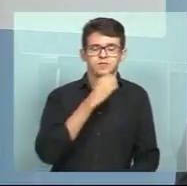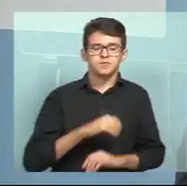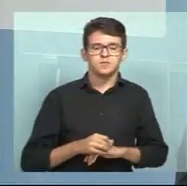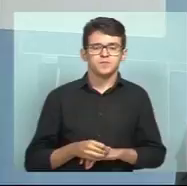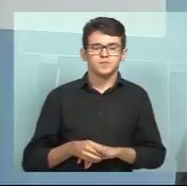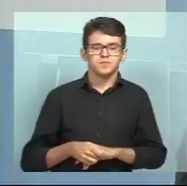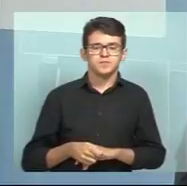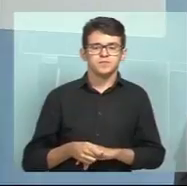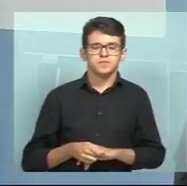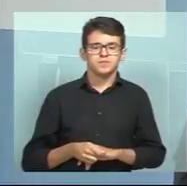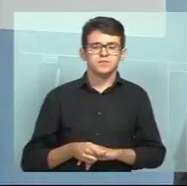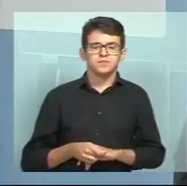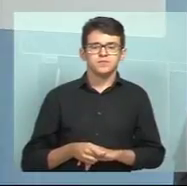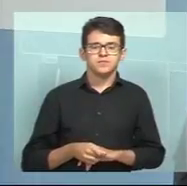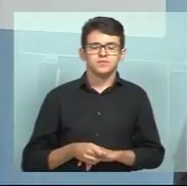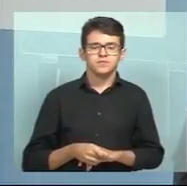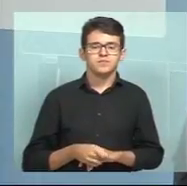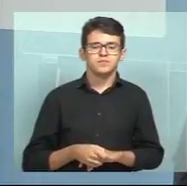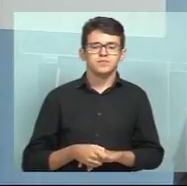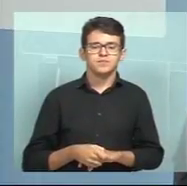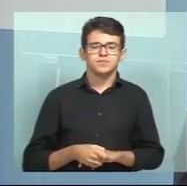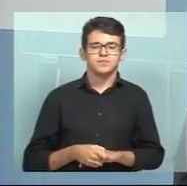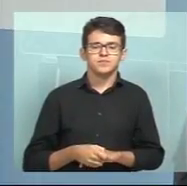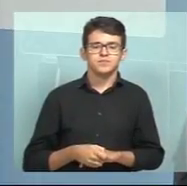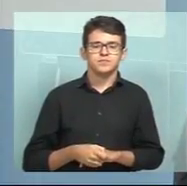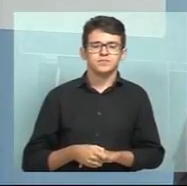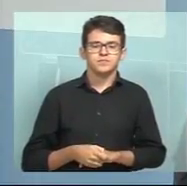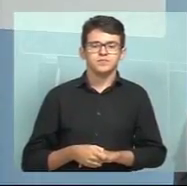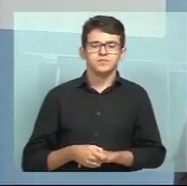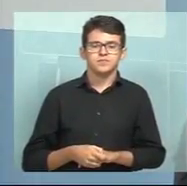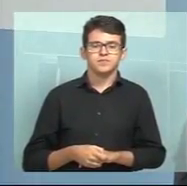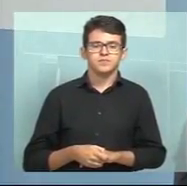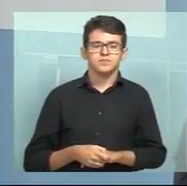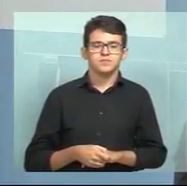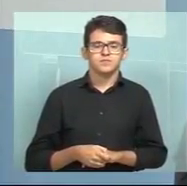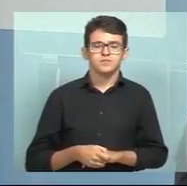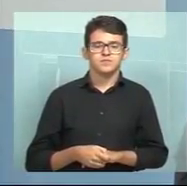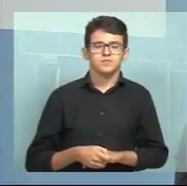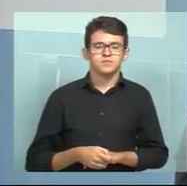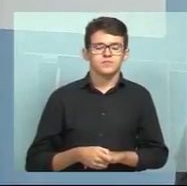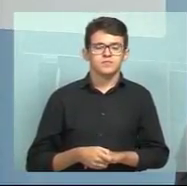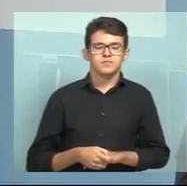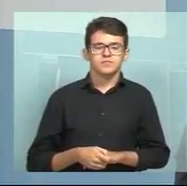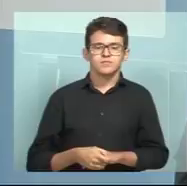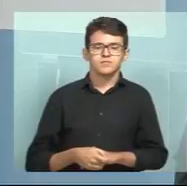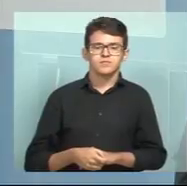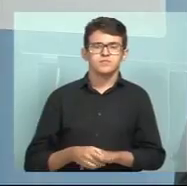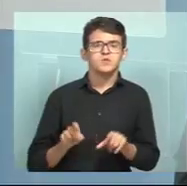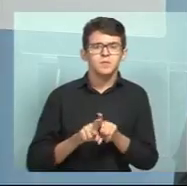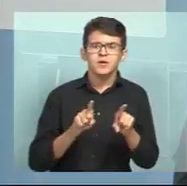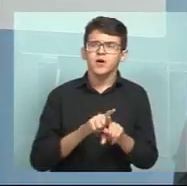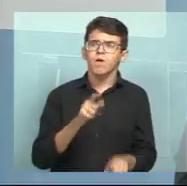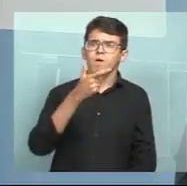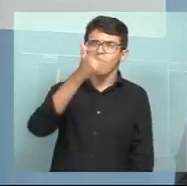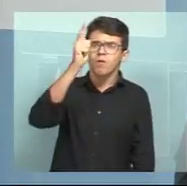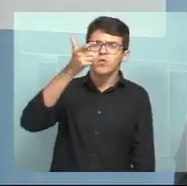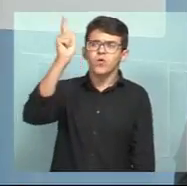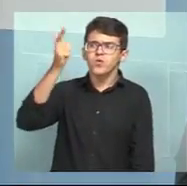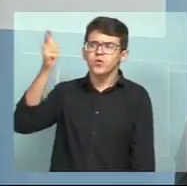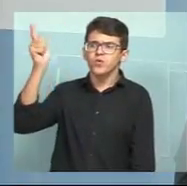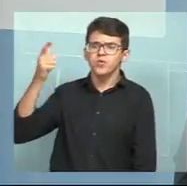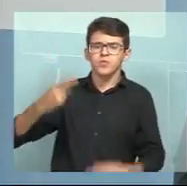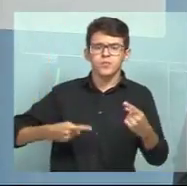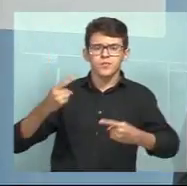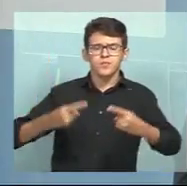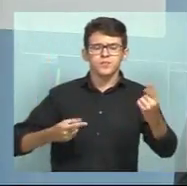Luiz, mais de um ano. E foi transferido para Curitiba, algemado os pés e as mãos. O